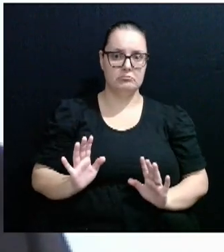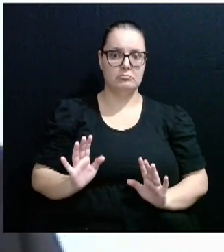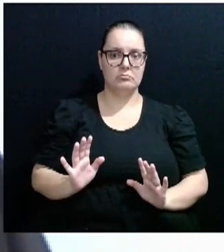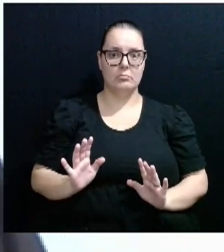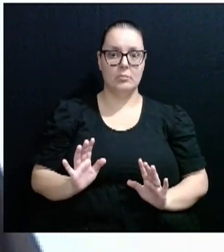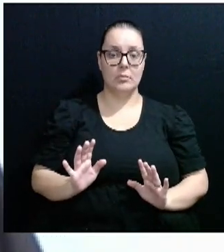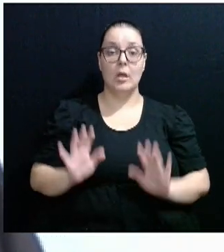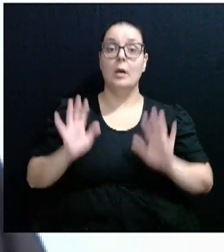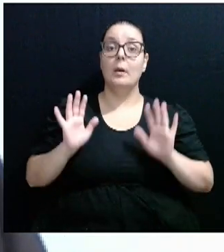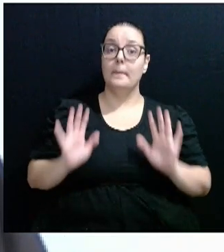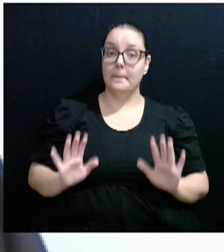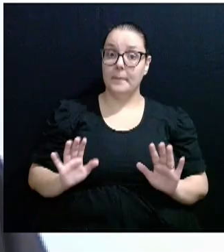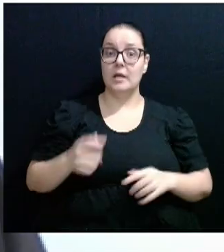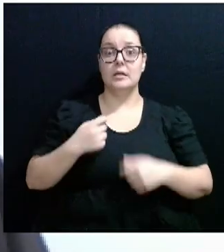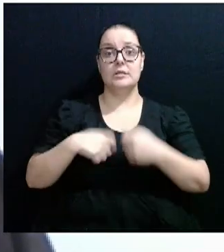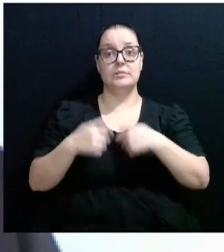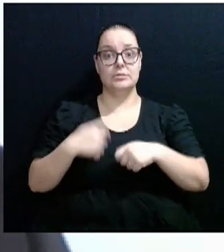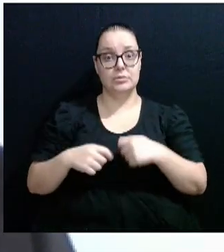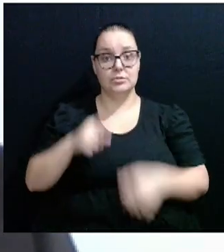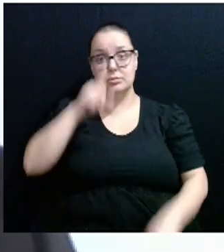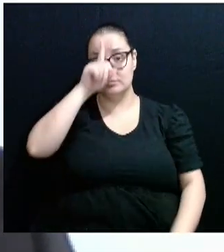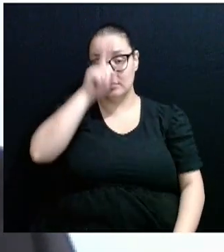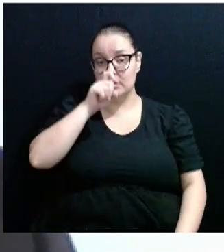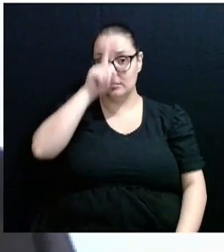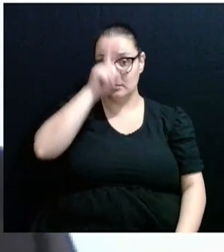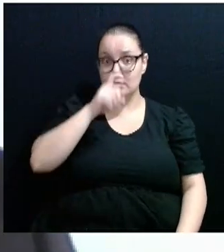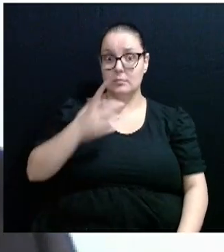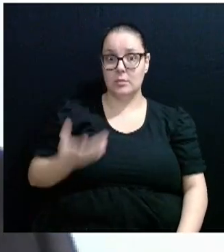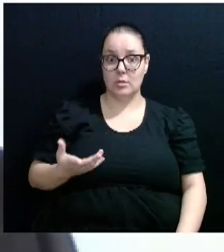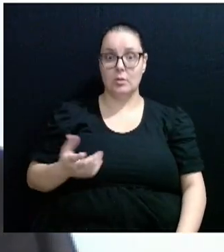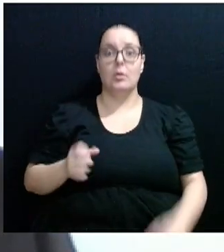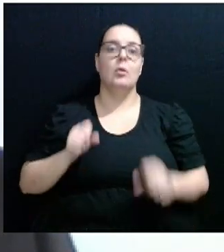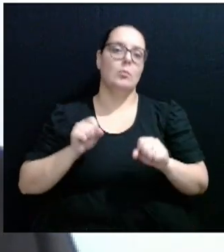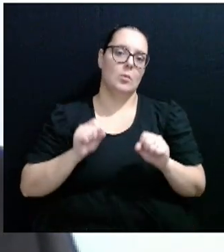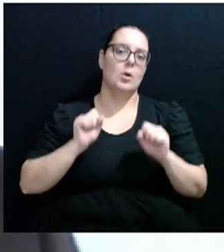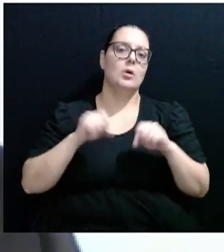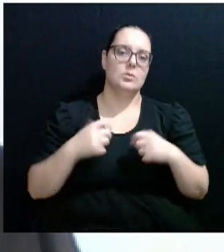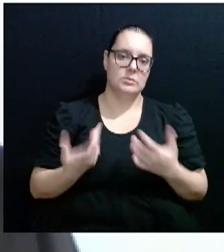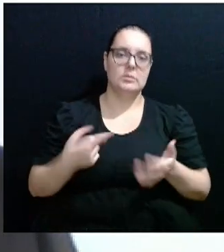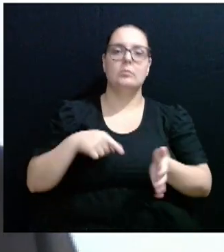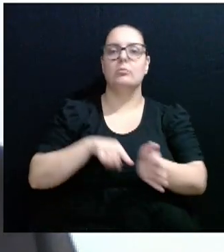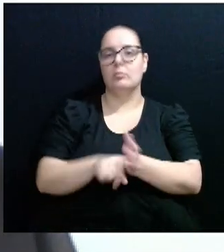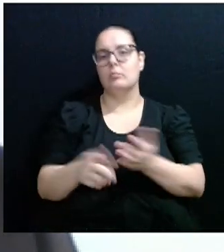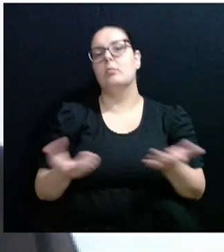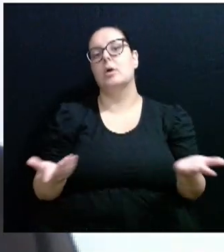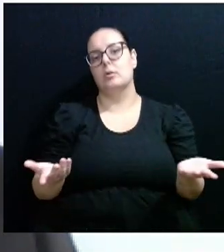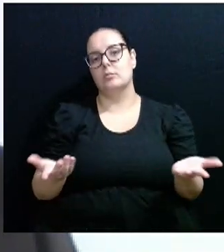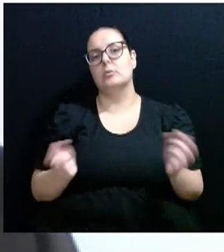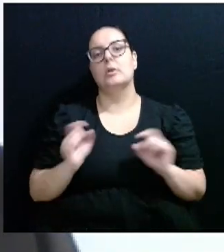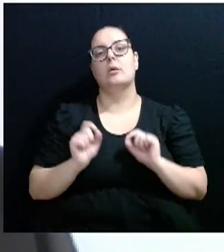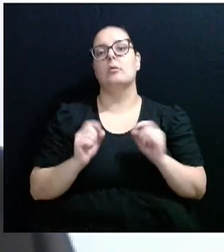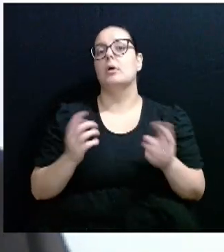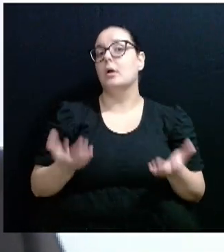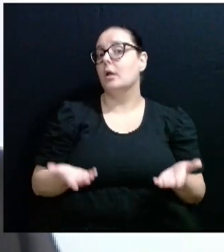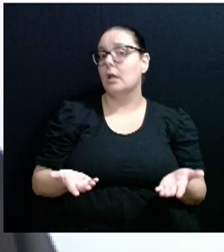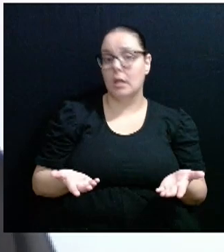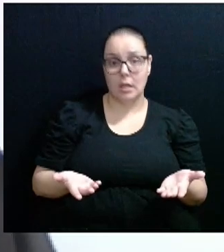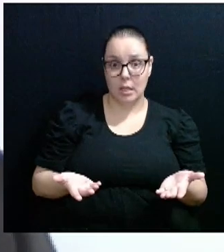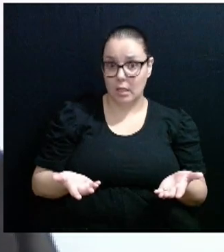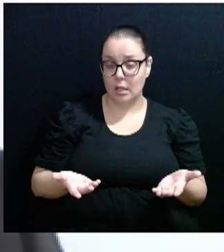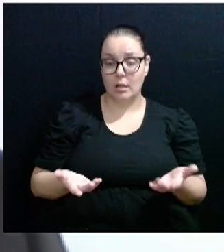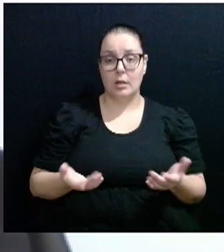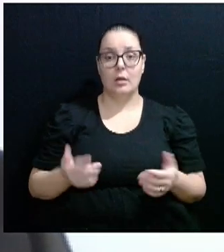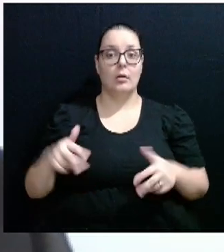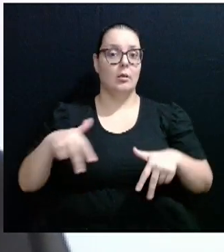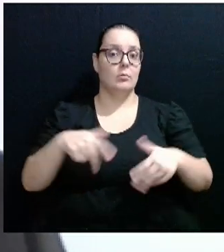a administração do hospital ela pode sim questionar, né, colocar ali a pessoa para assinar um